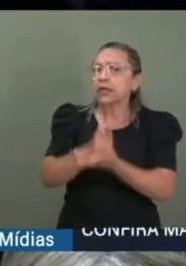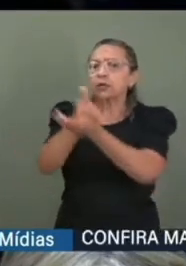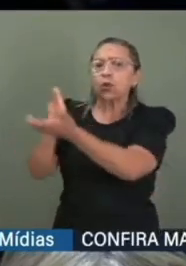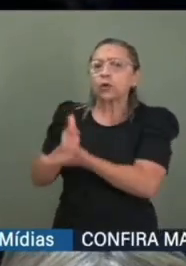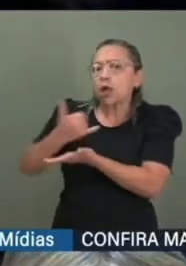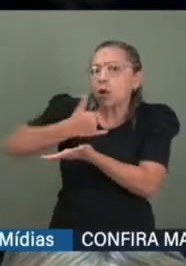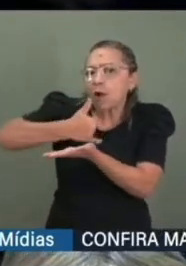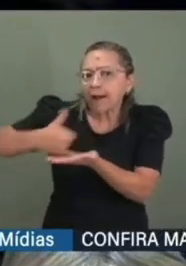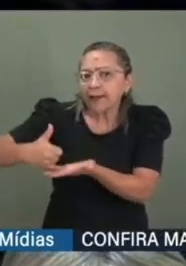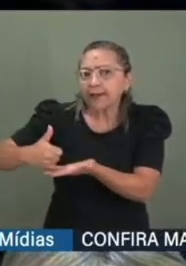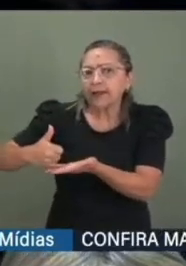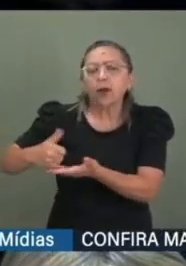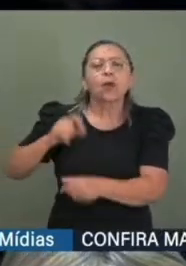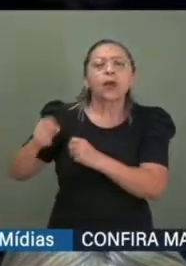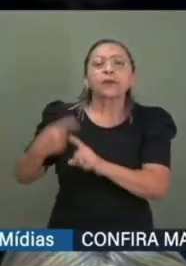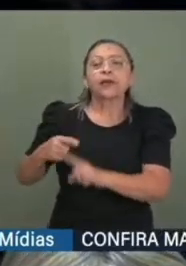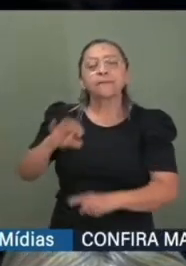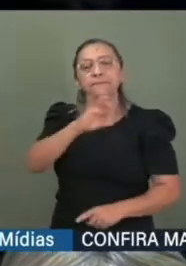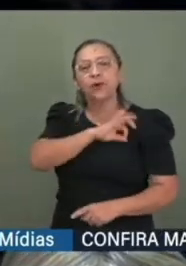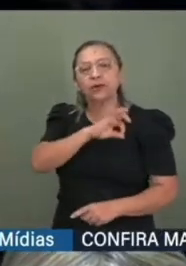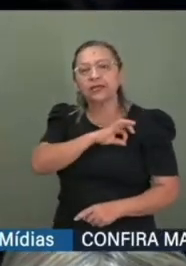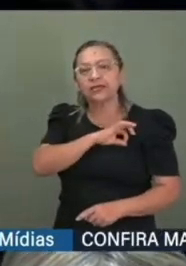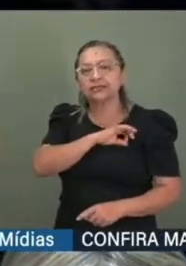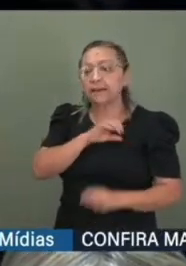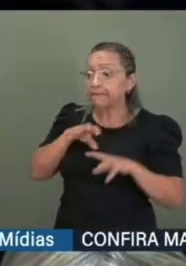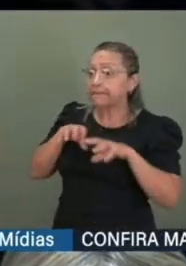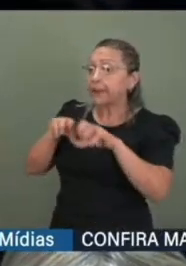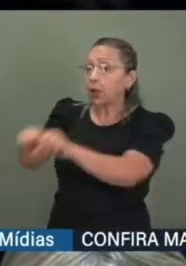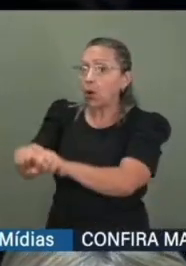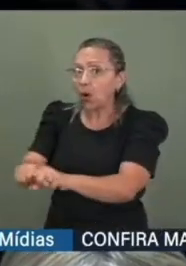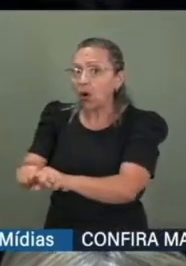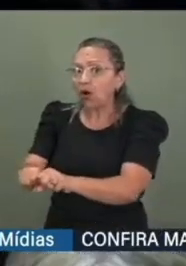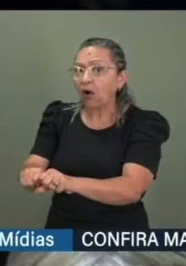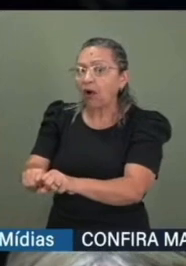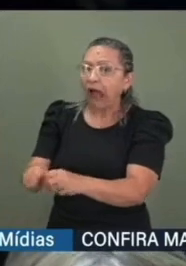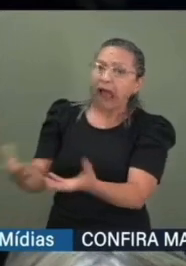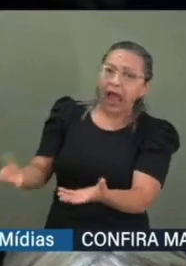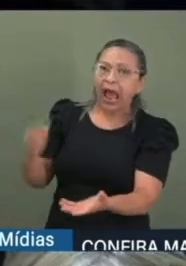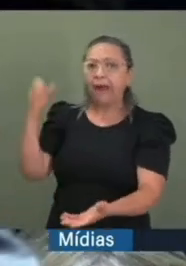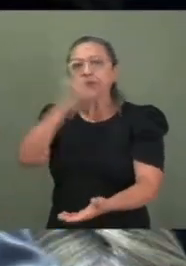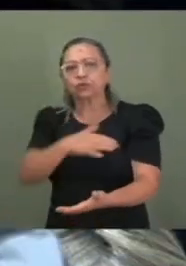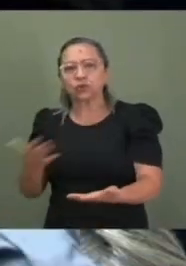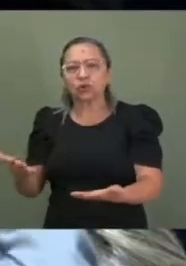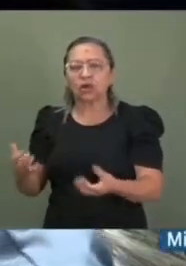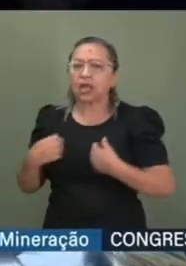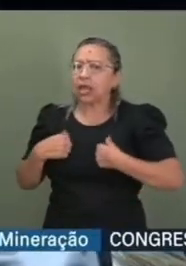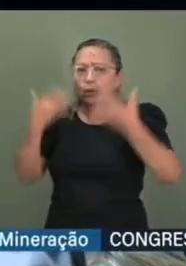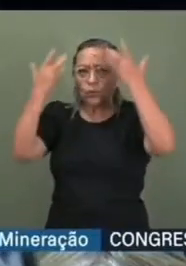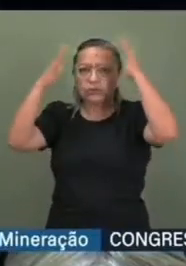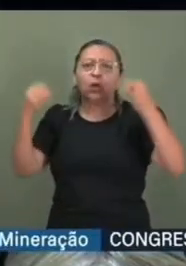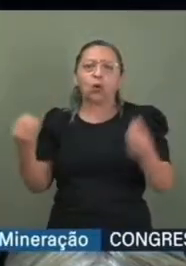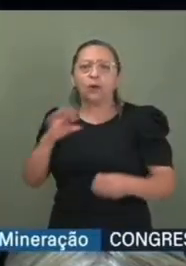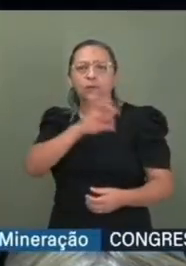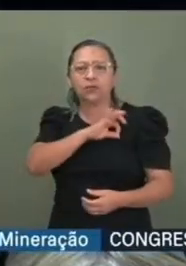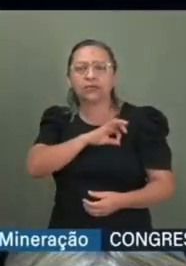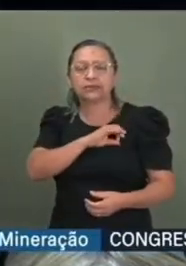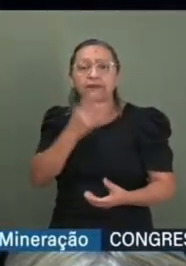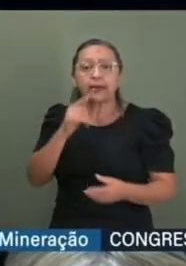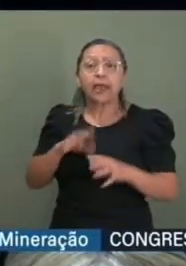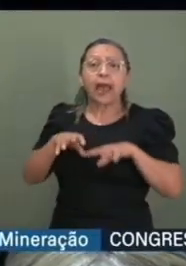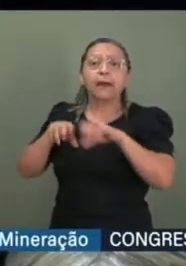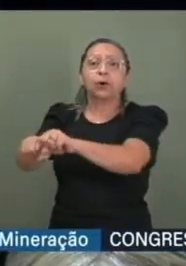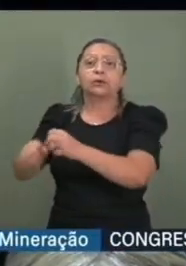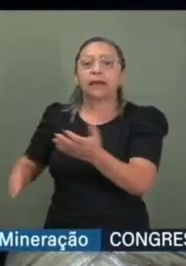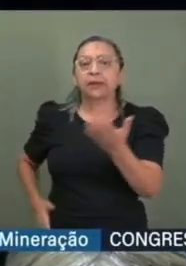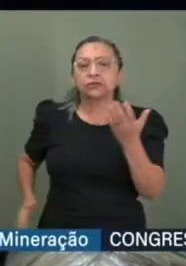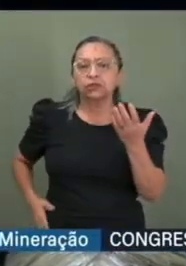cocaína porque a polícia abordou de forma ostensiva eu não sei como a polícia deve abordar